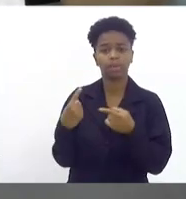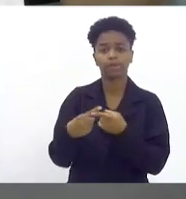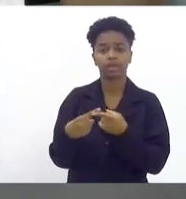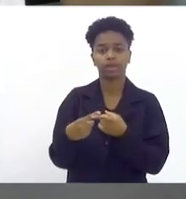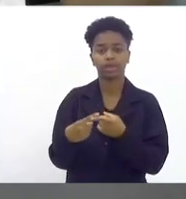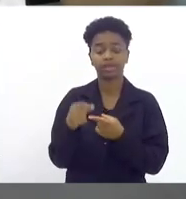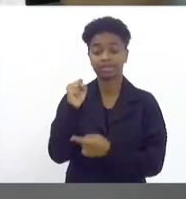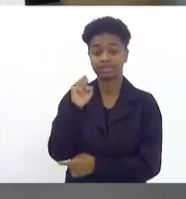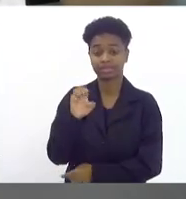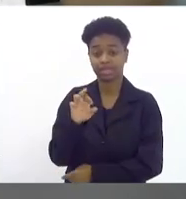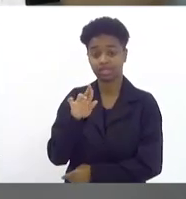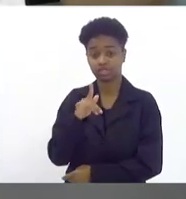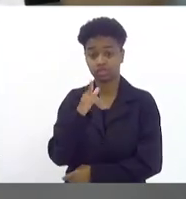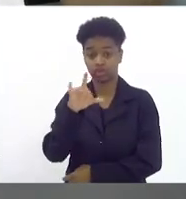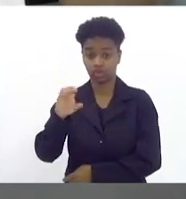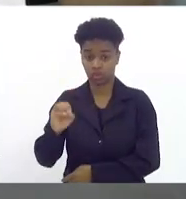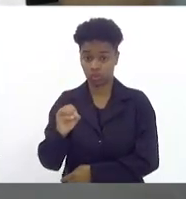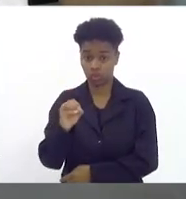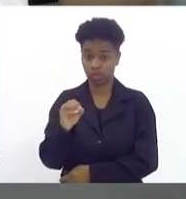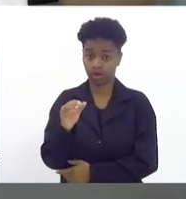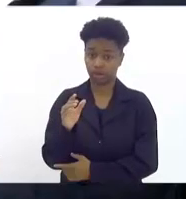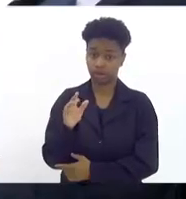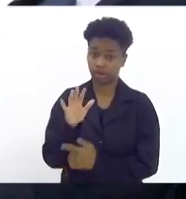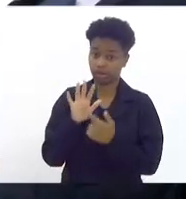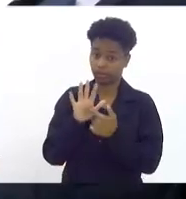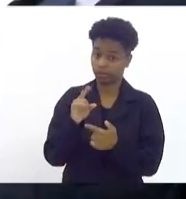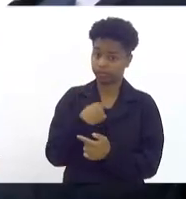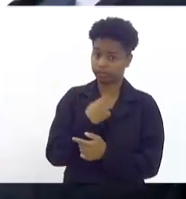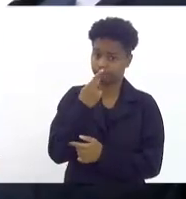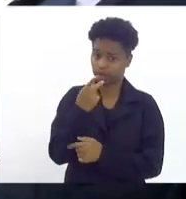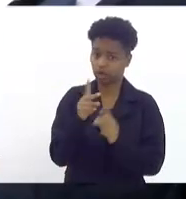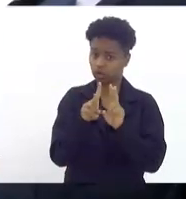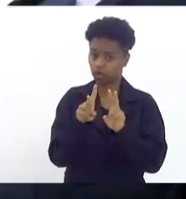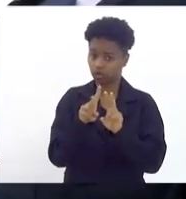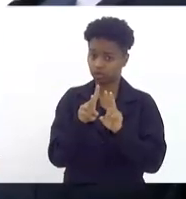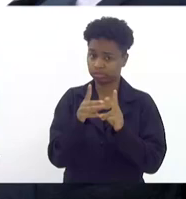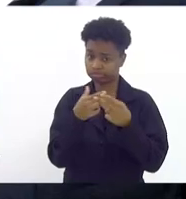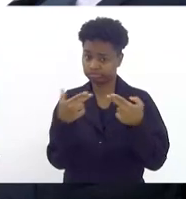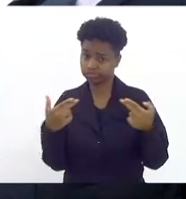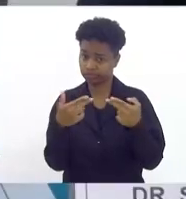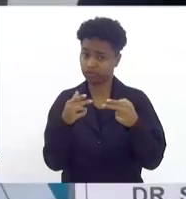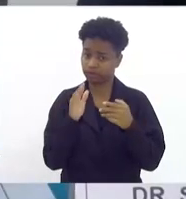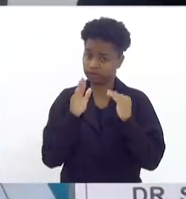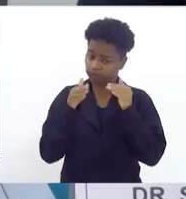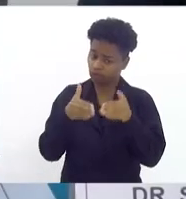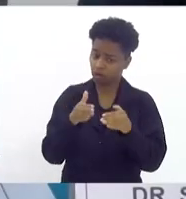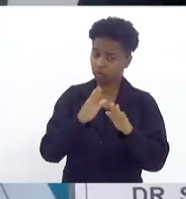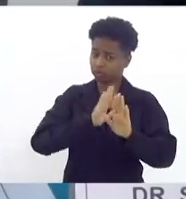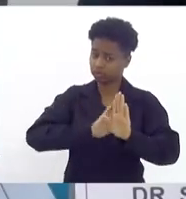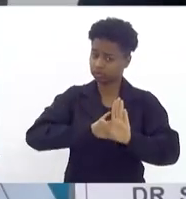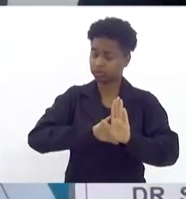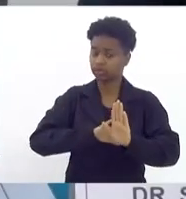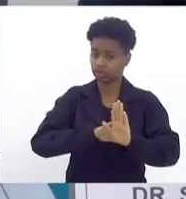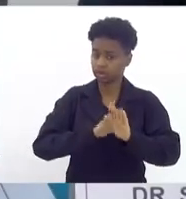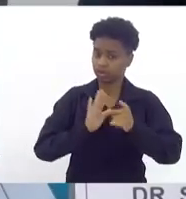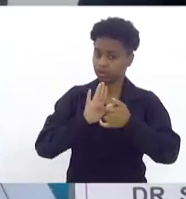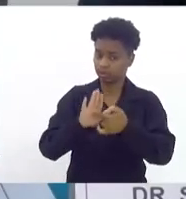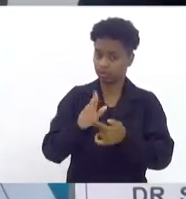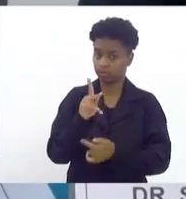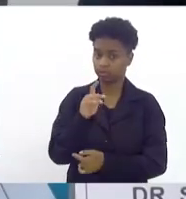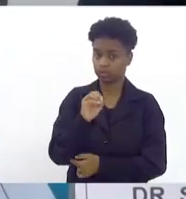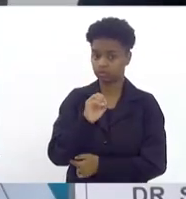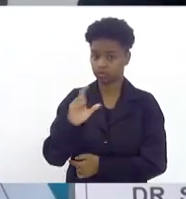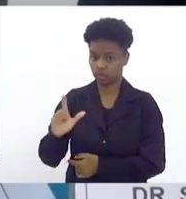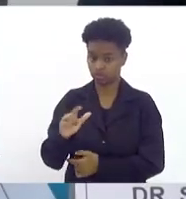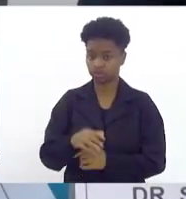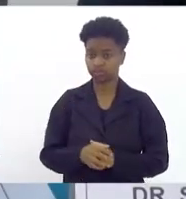Sr. Serginho, a gente está falando de algo aqui específico, voltado para uma vertente ideológica clara, né? Apresentado pela bancada do PSOL. Eu, por exemplo, sou um